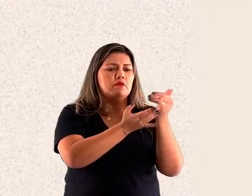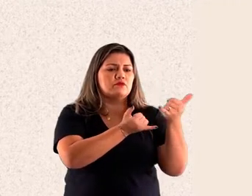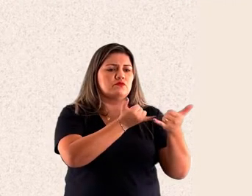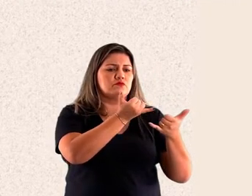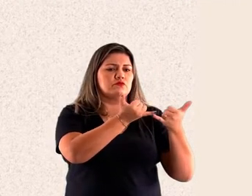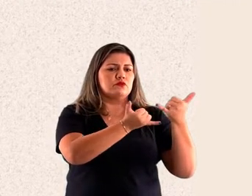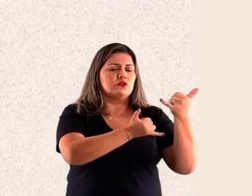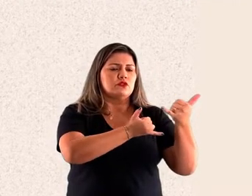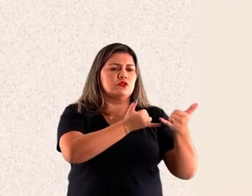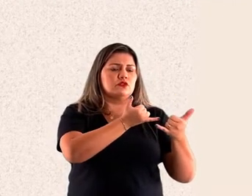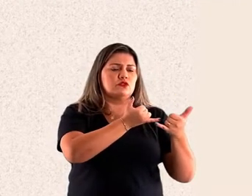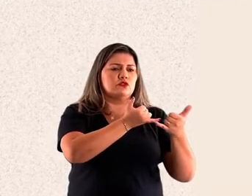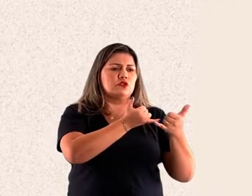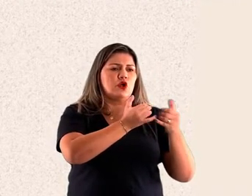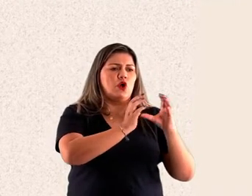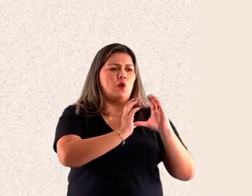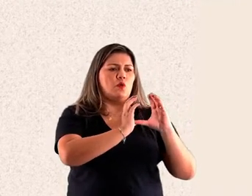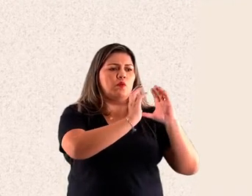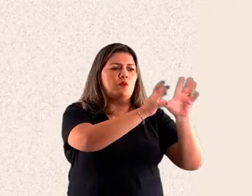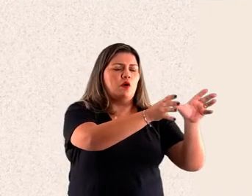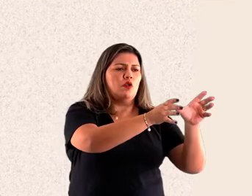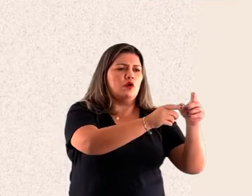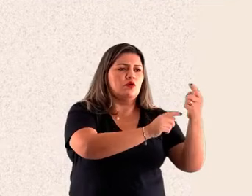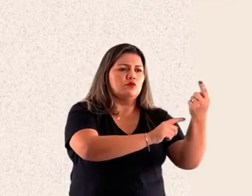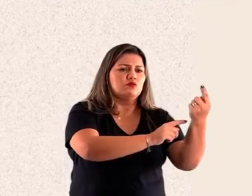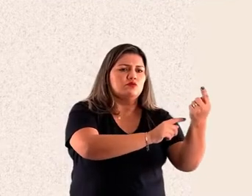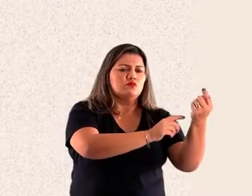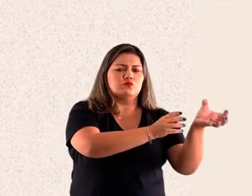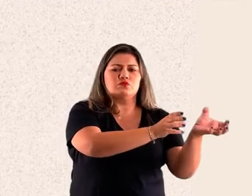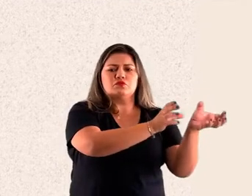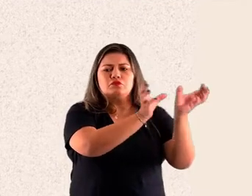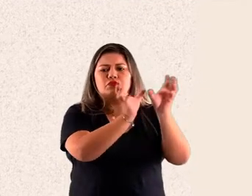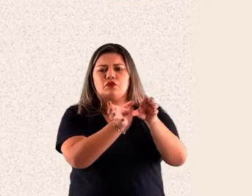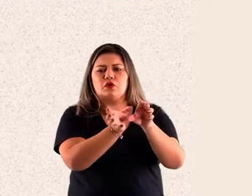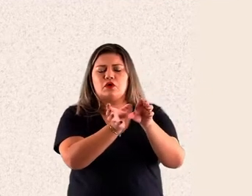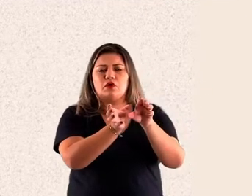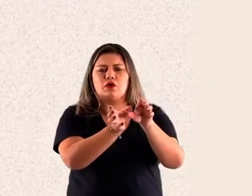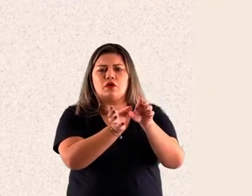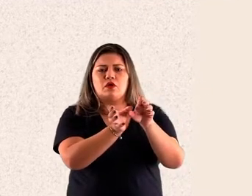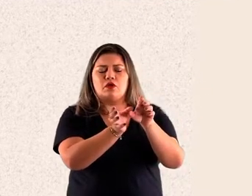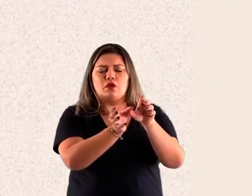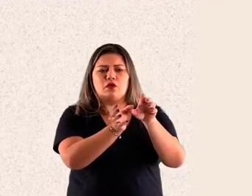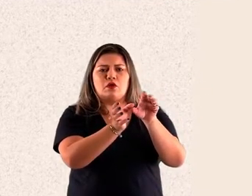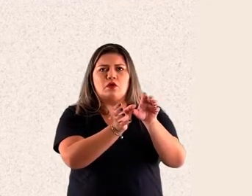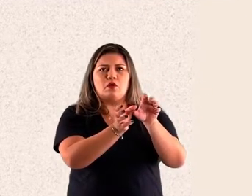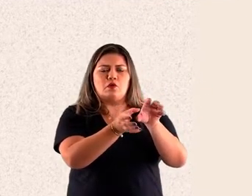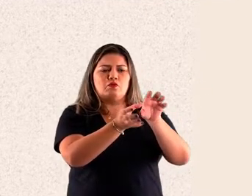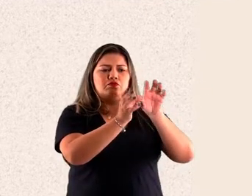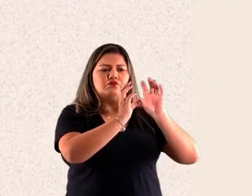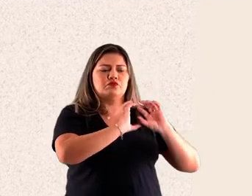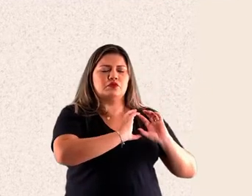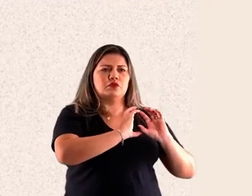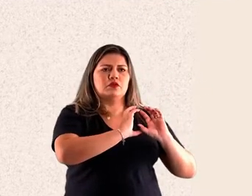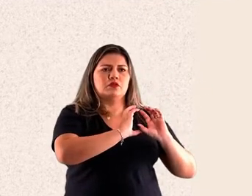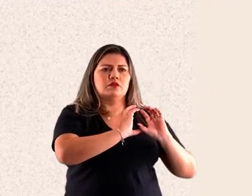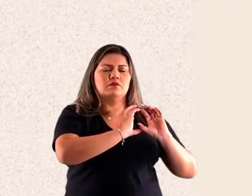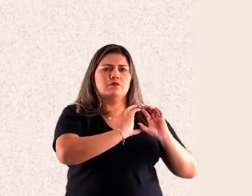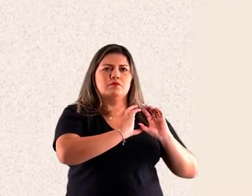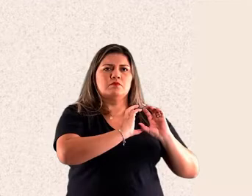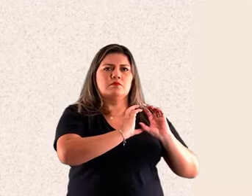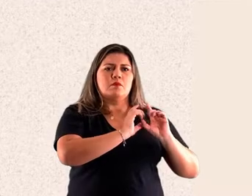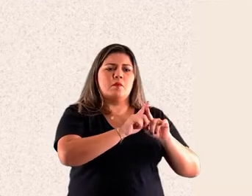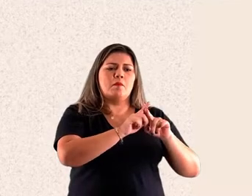ele joga a bola para um aquele um devolve a bola para ele aí ele joga a bola para o outro o outro devolve a bola para ele